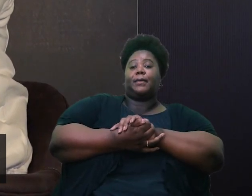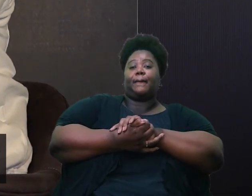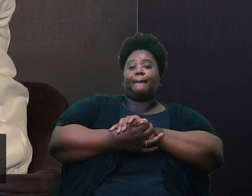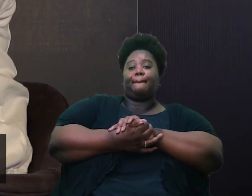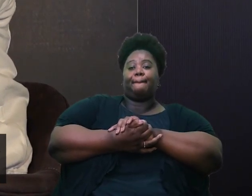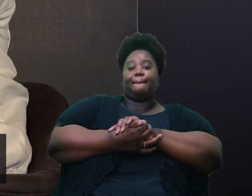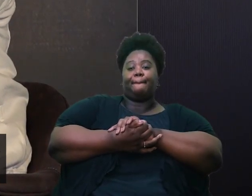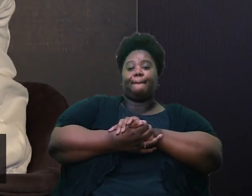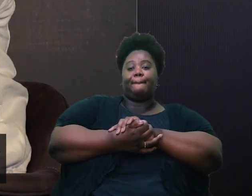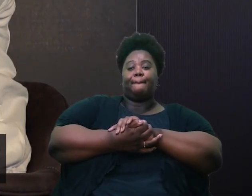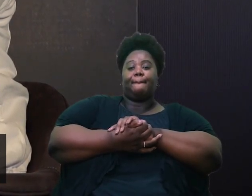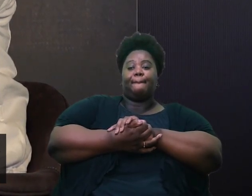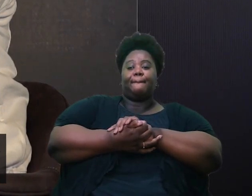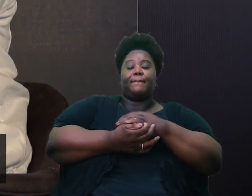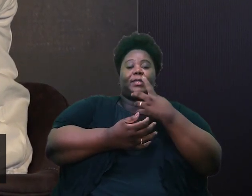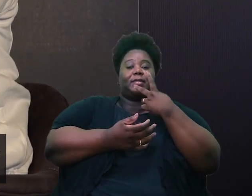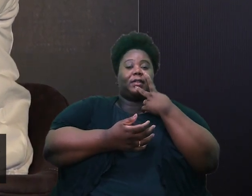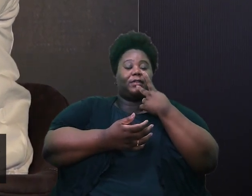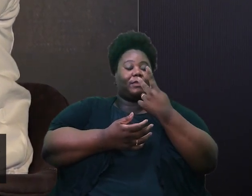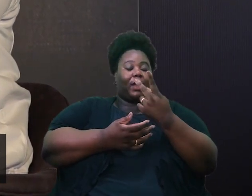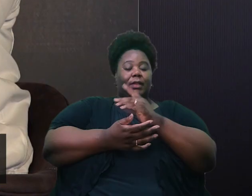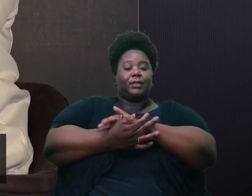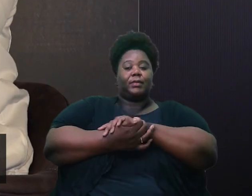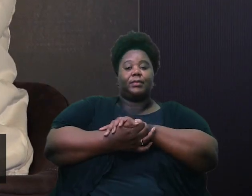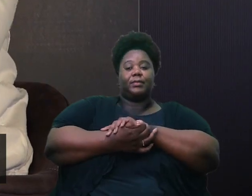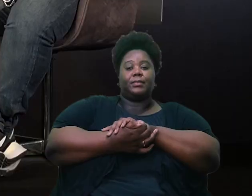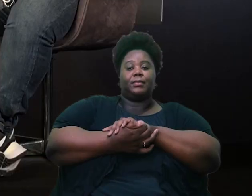experiência das narrativas